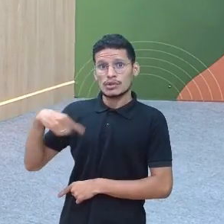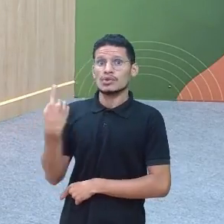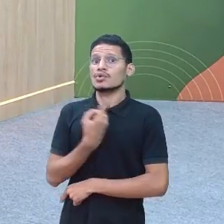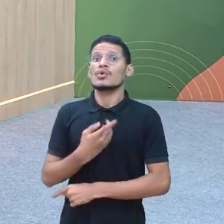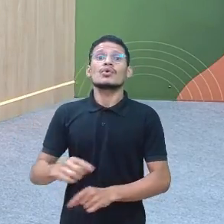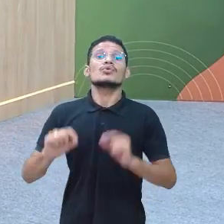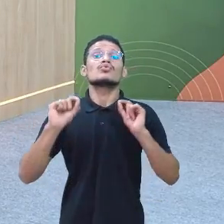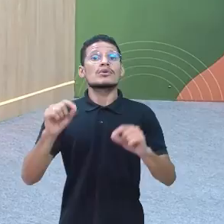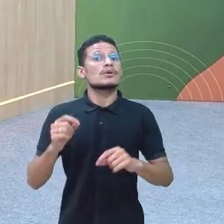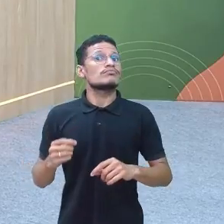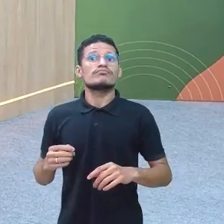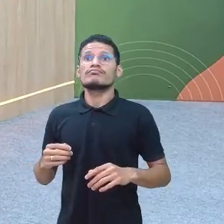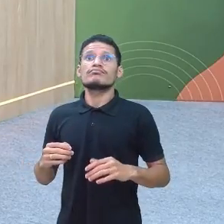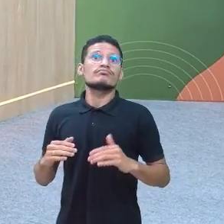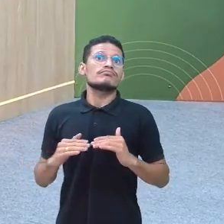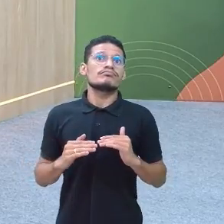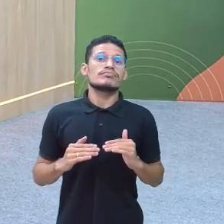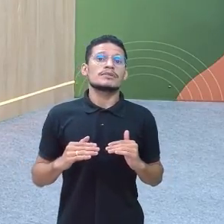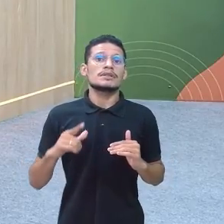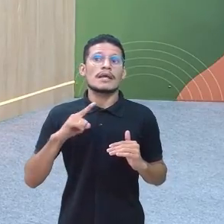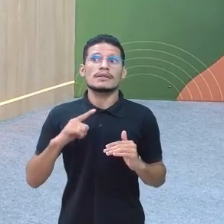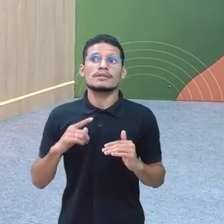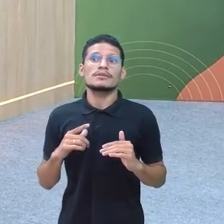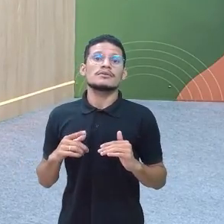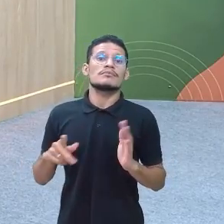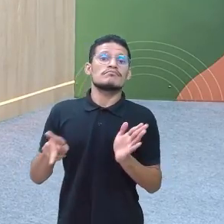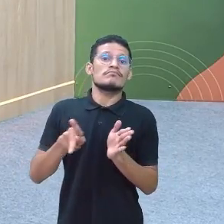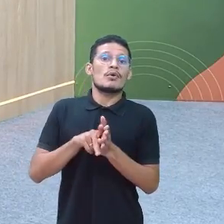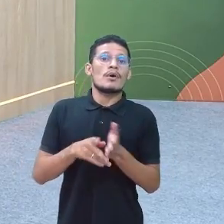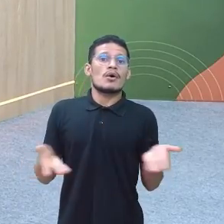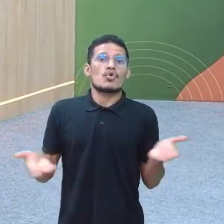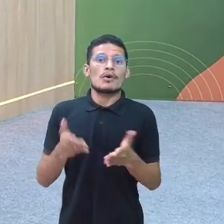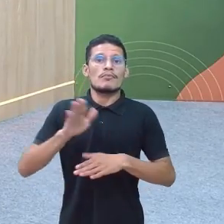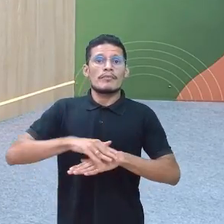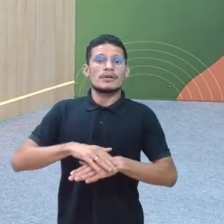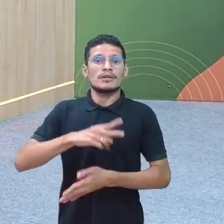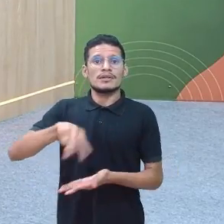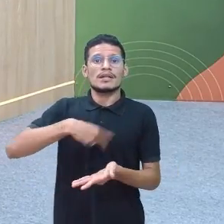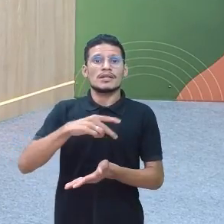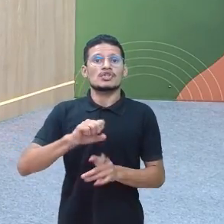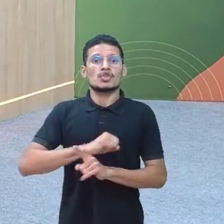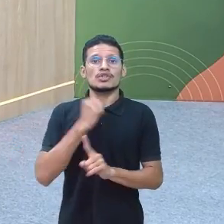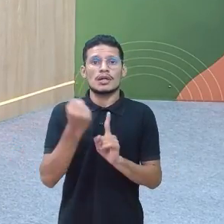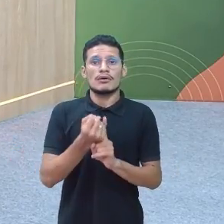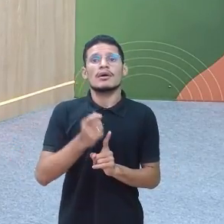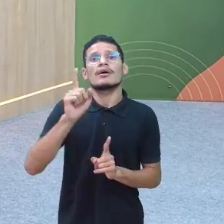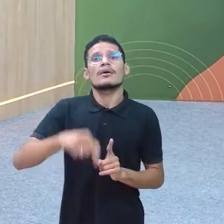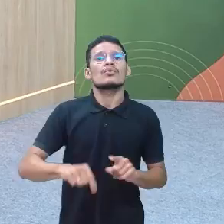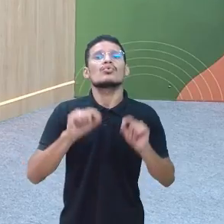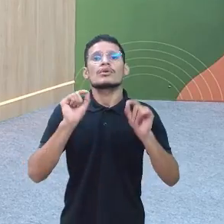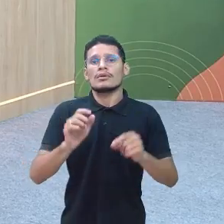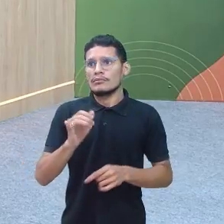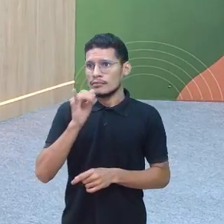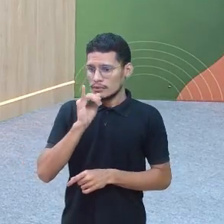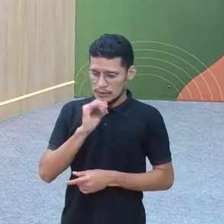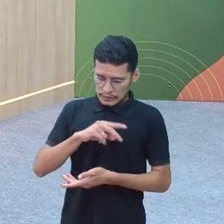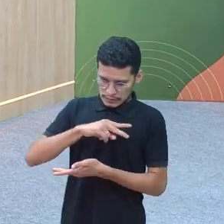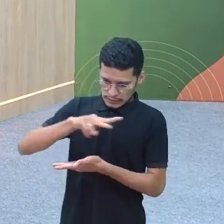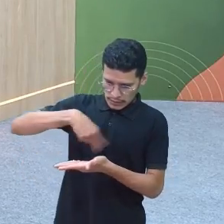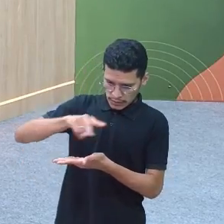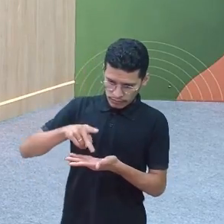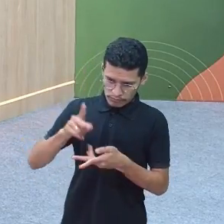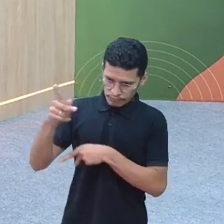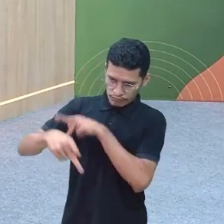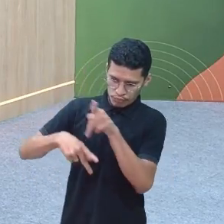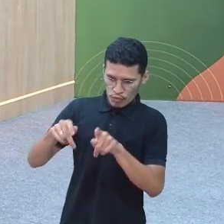dá um salto muito grande, chega nas danças sociais. O que é a dança social? É a dança que era praticada pelo